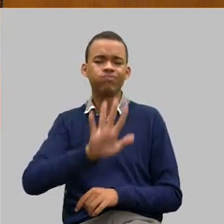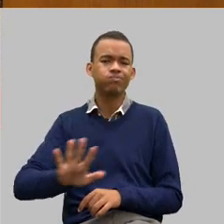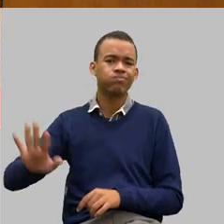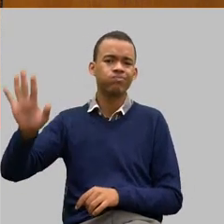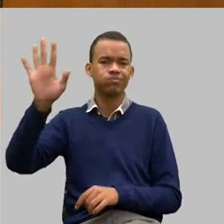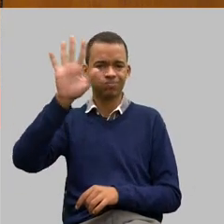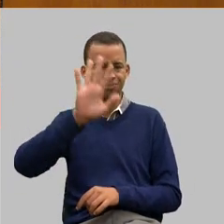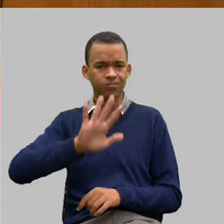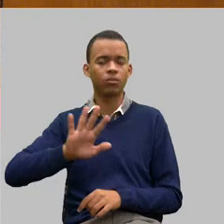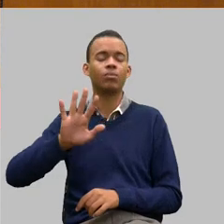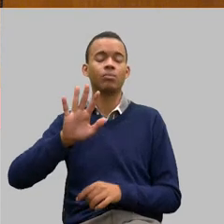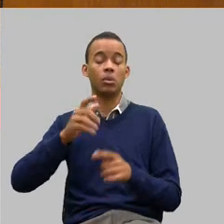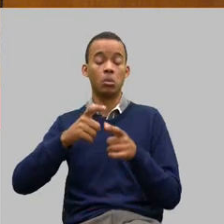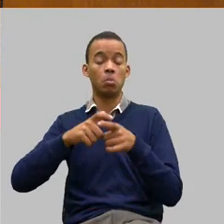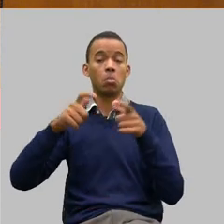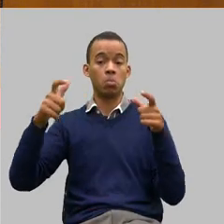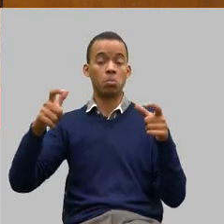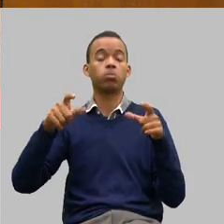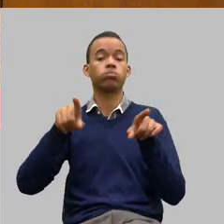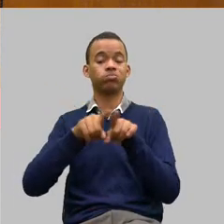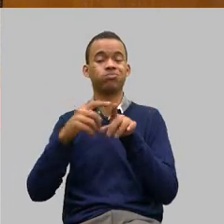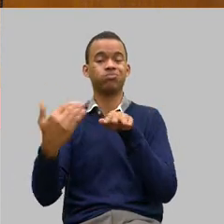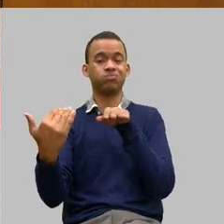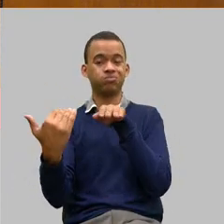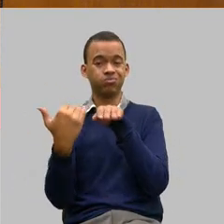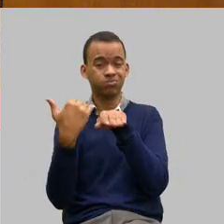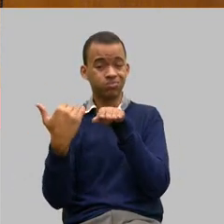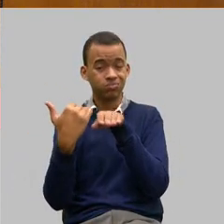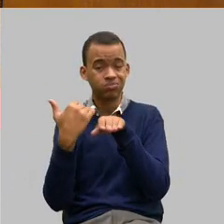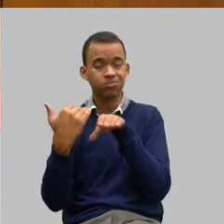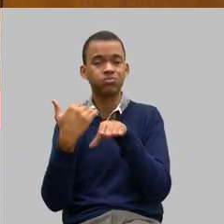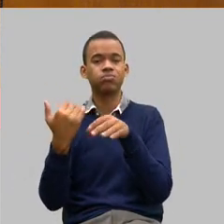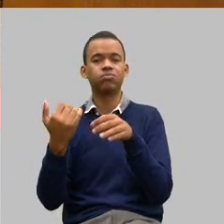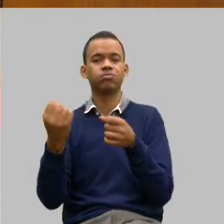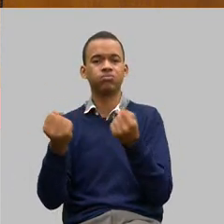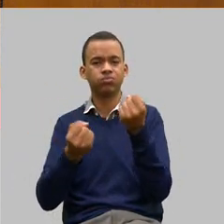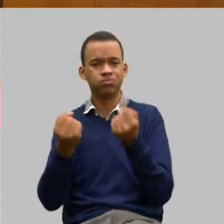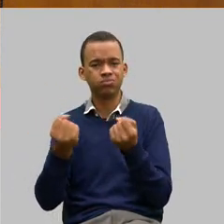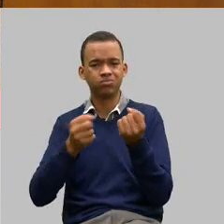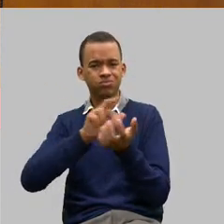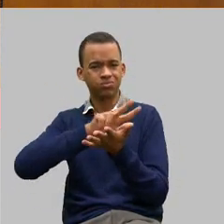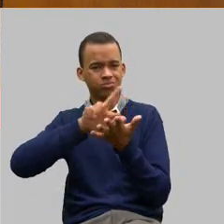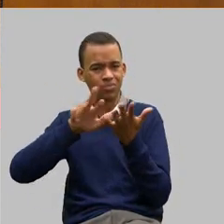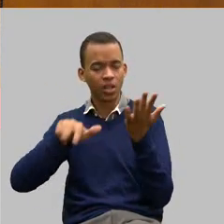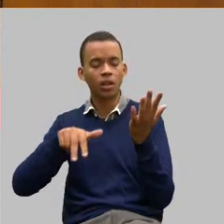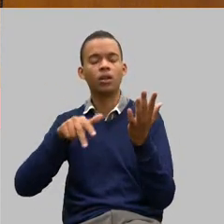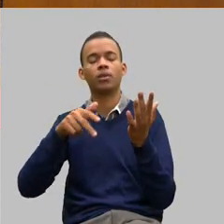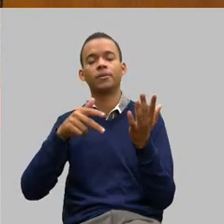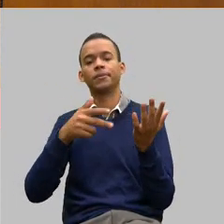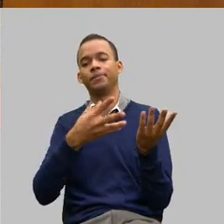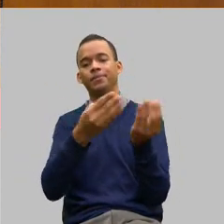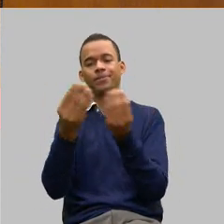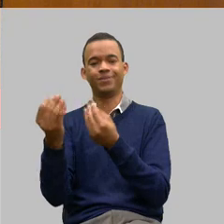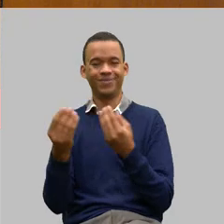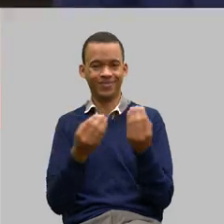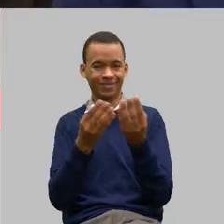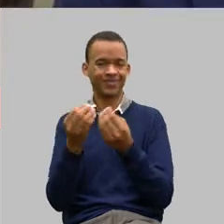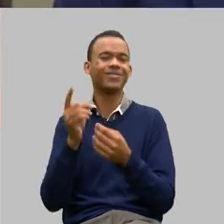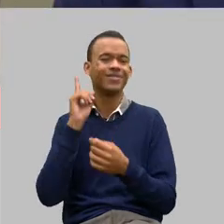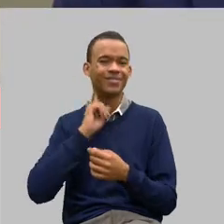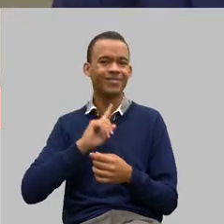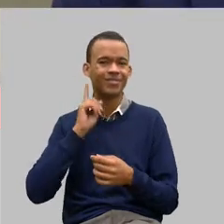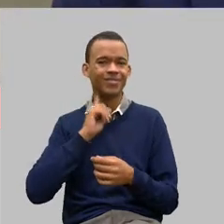ativo e eu brinco né Antônio Carlos Arantes você que é da nossa querida sul de Minas Minas são muitas nós temos